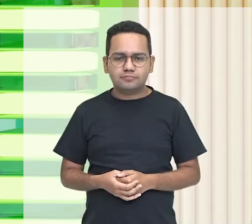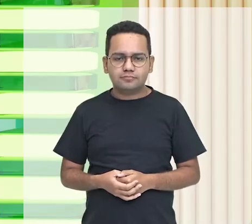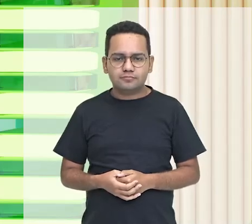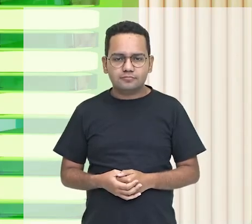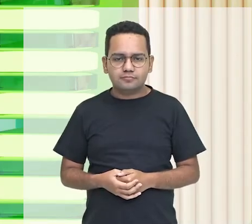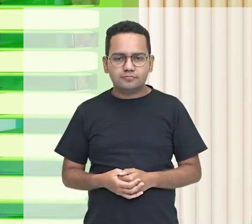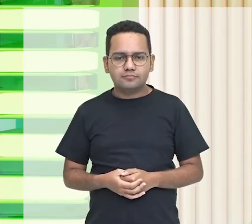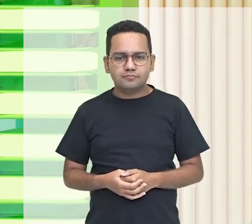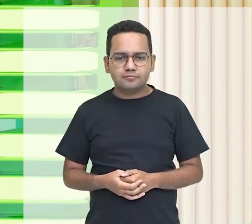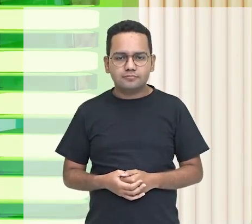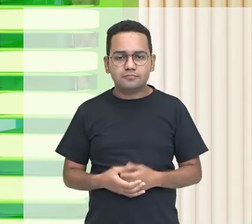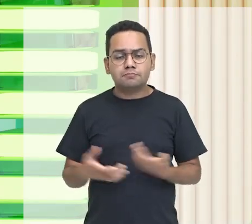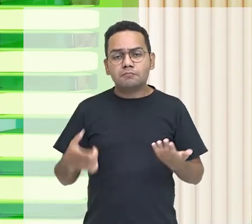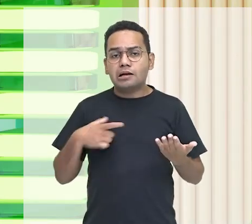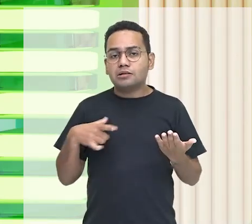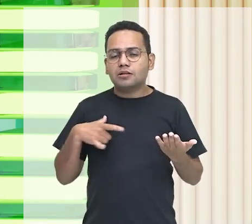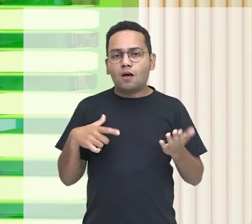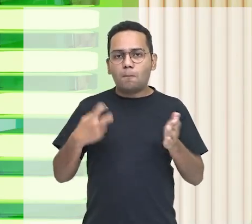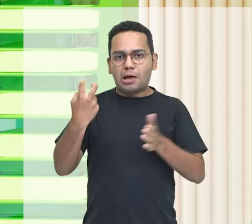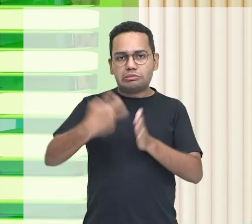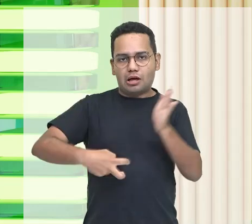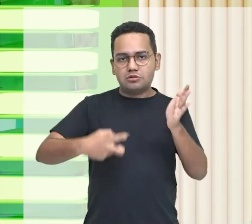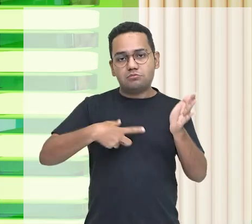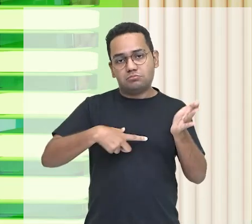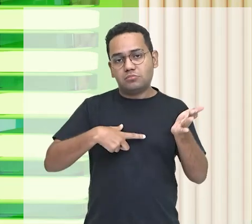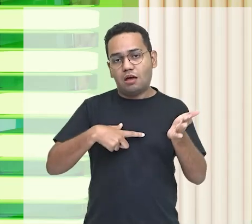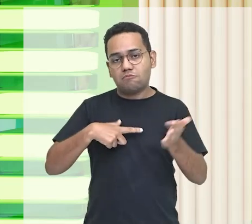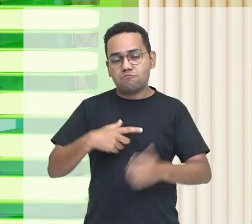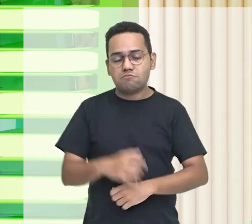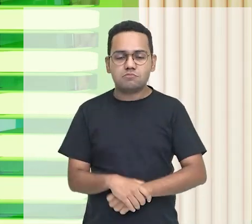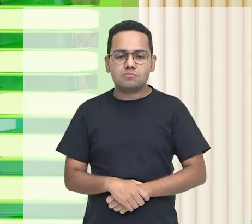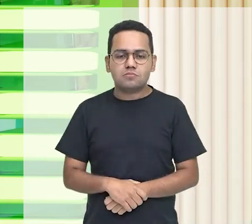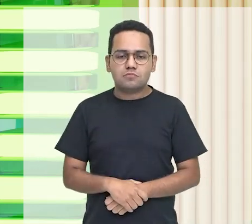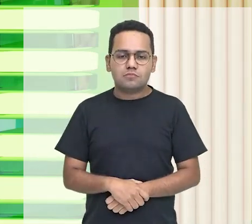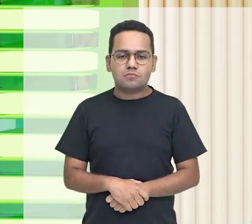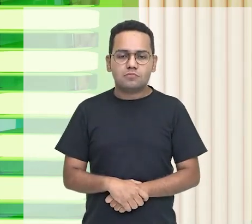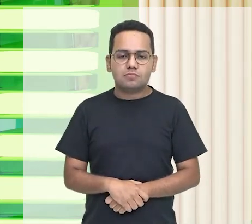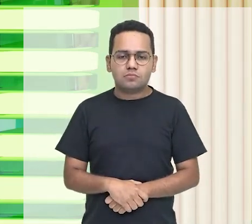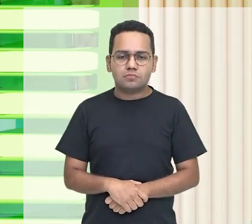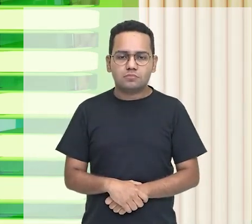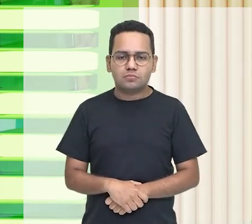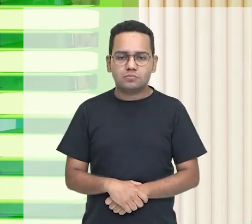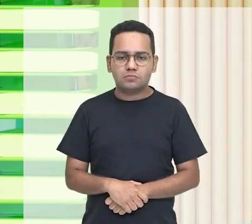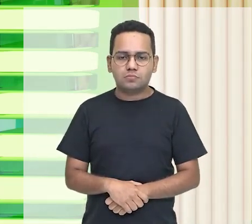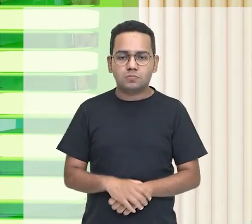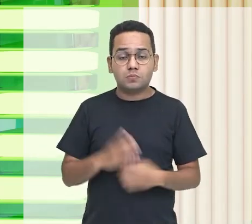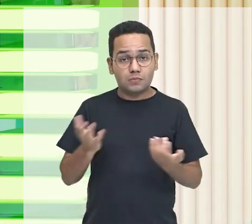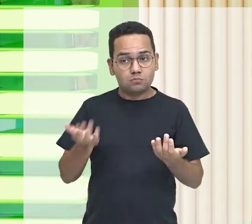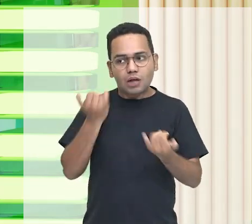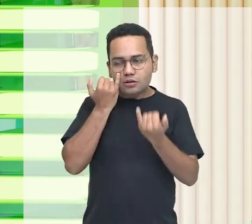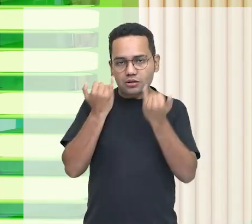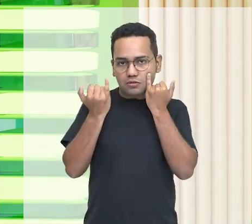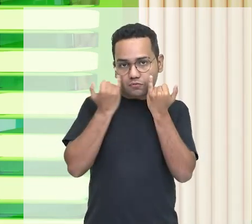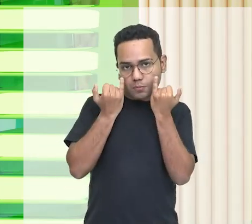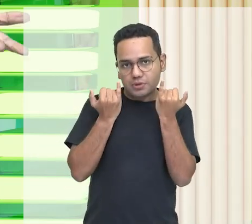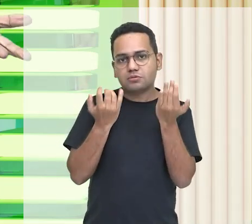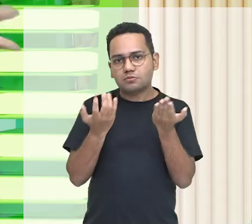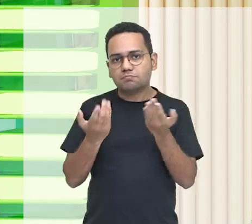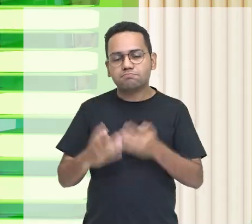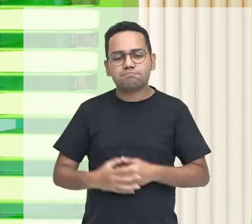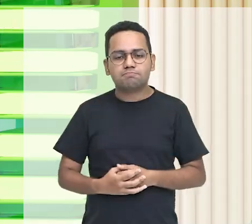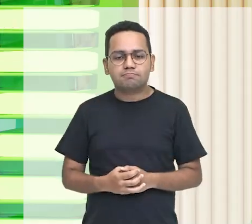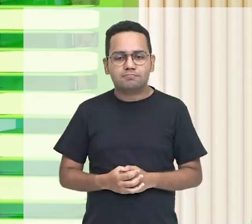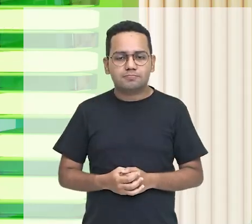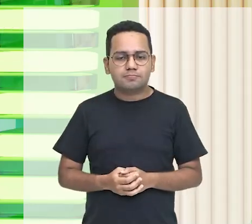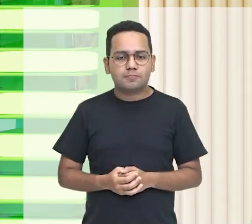ela e ela vai receber uma taxa, como você percebeu aí nesta animação. Aí com base no nosso vídeo,